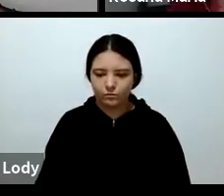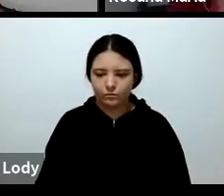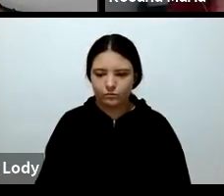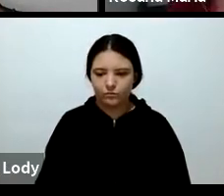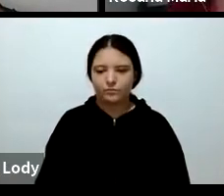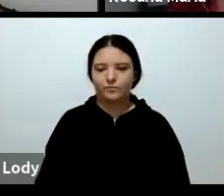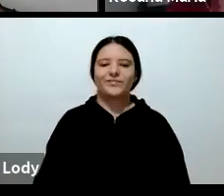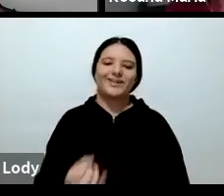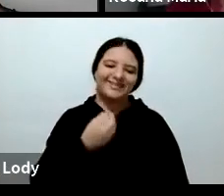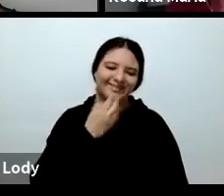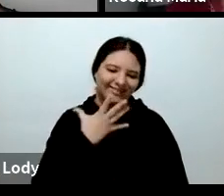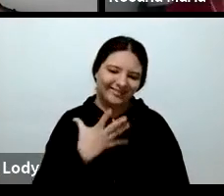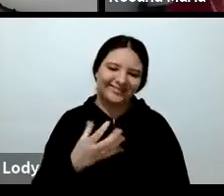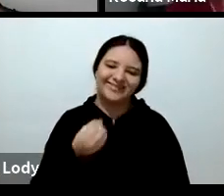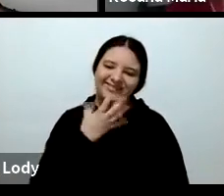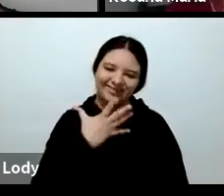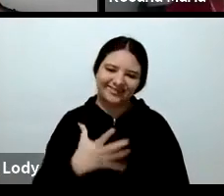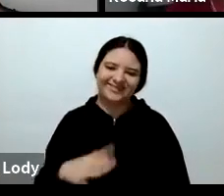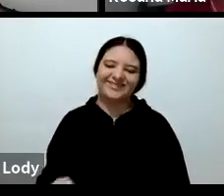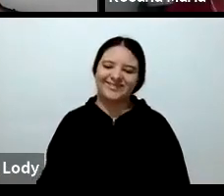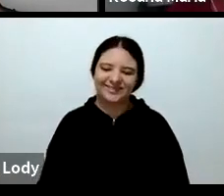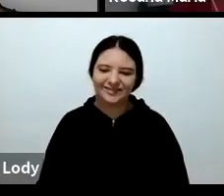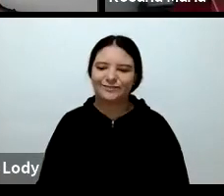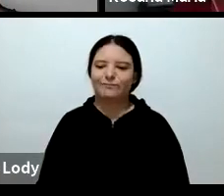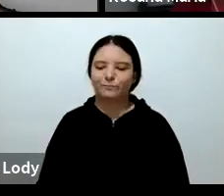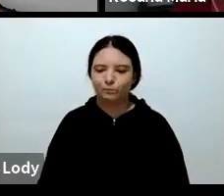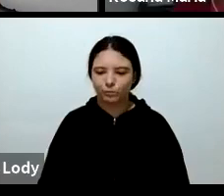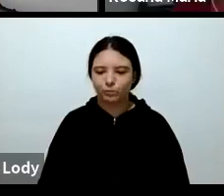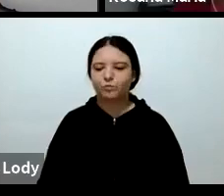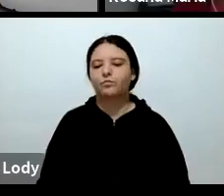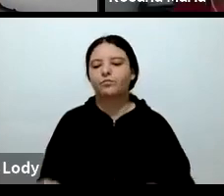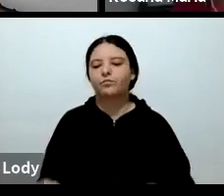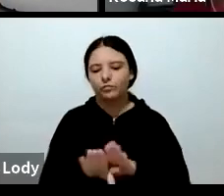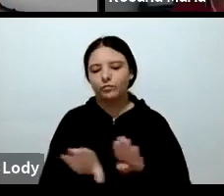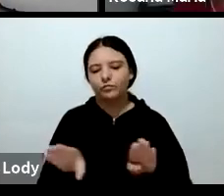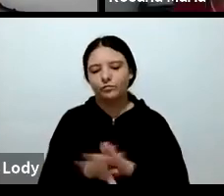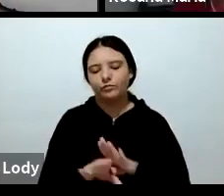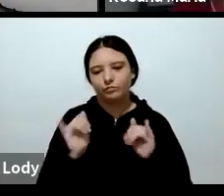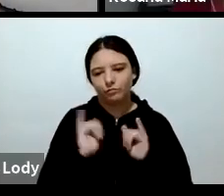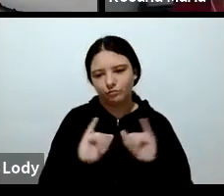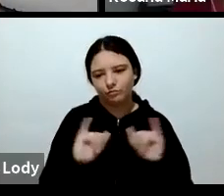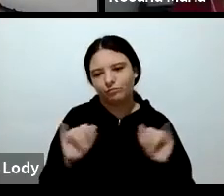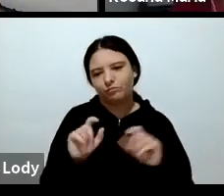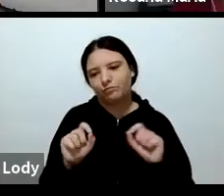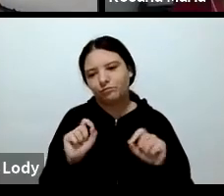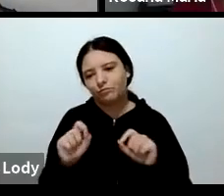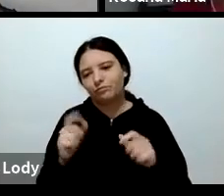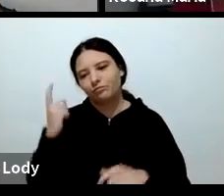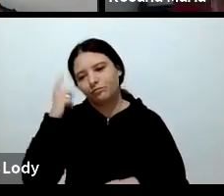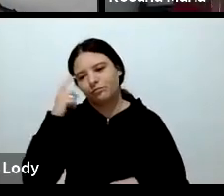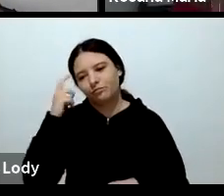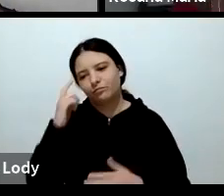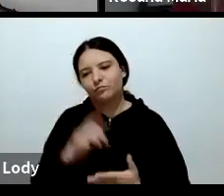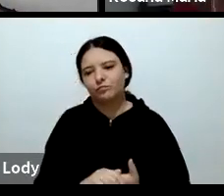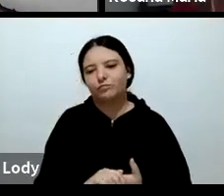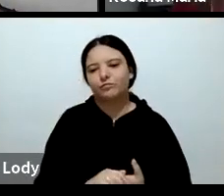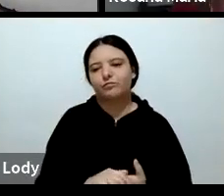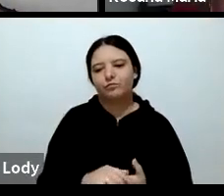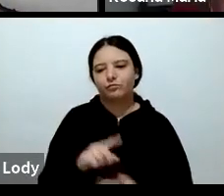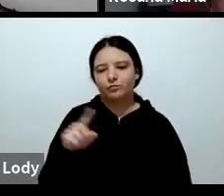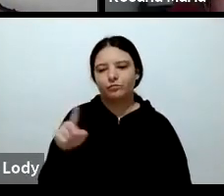Muito bom, muito bom, muito bom. Eu diria também que parte disso aí que o